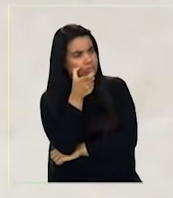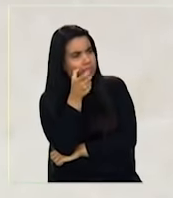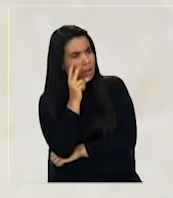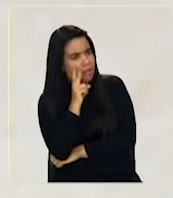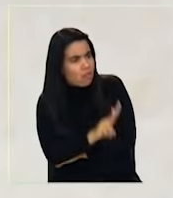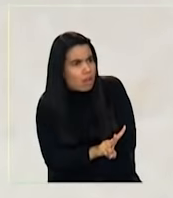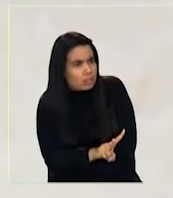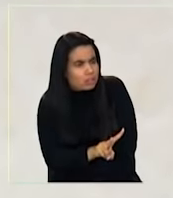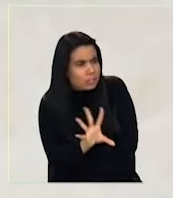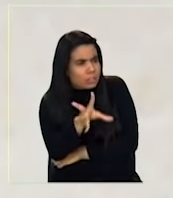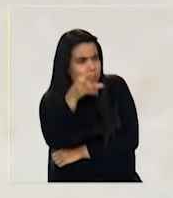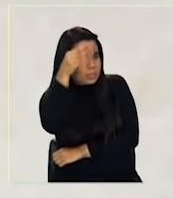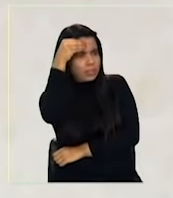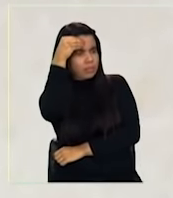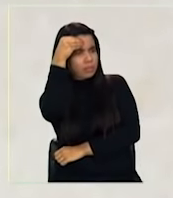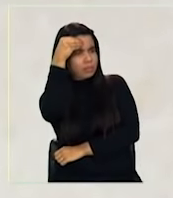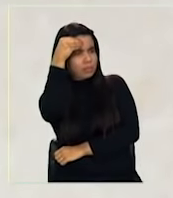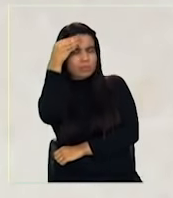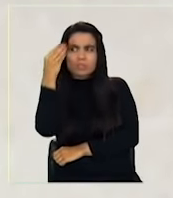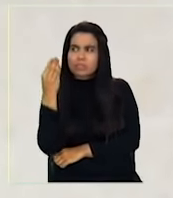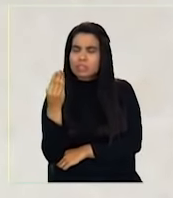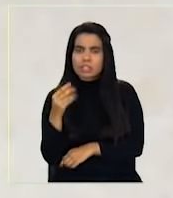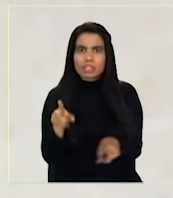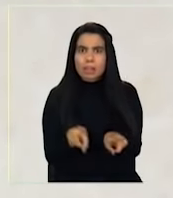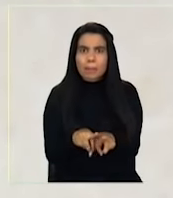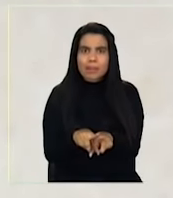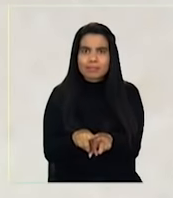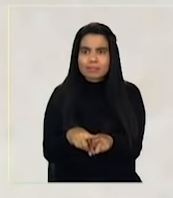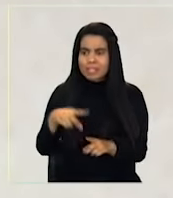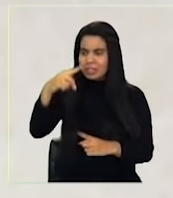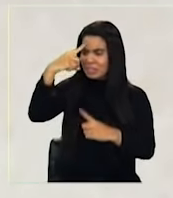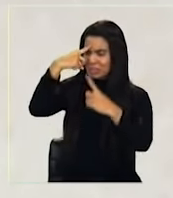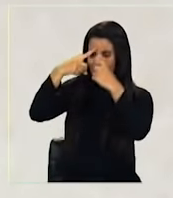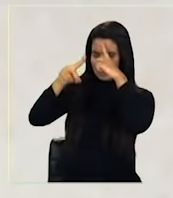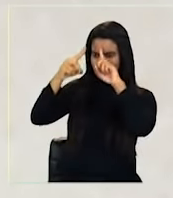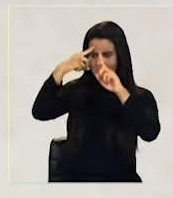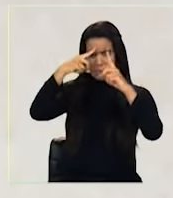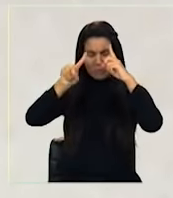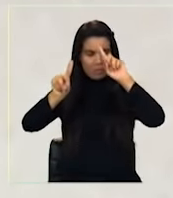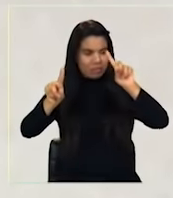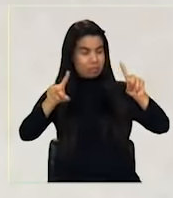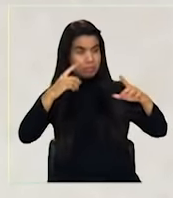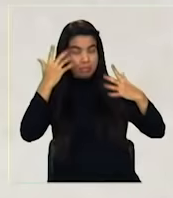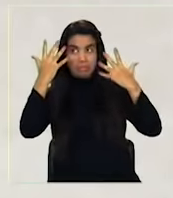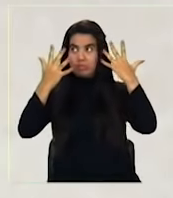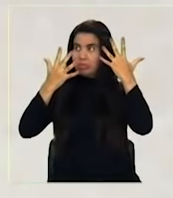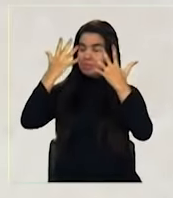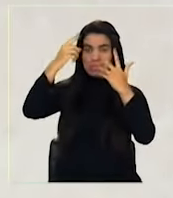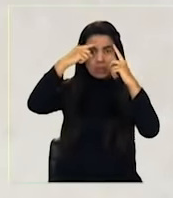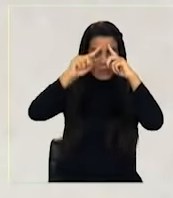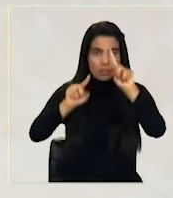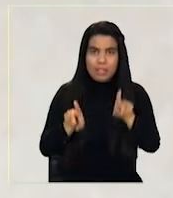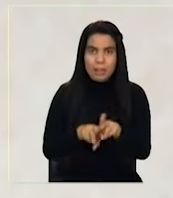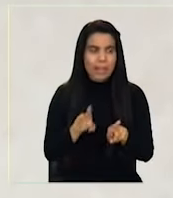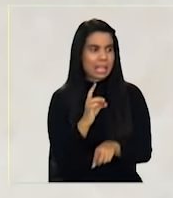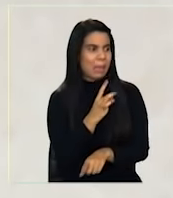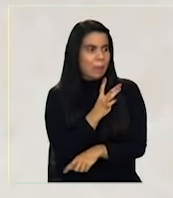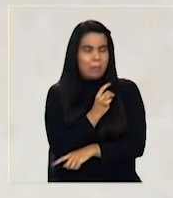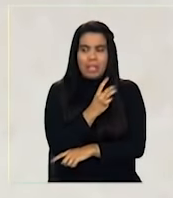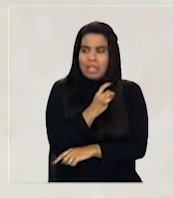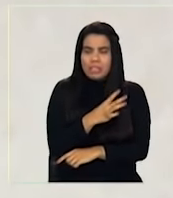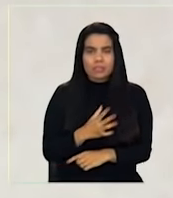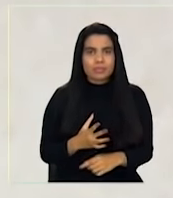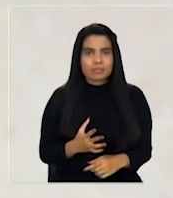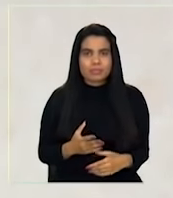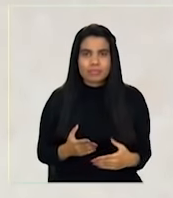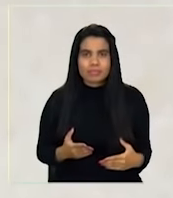quem bebe dessas palavras, também se torna cheio de dúvida, de incerteza e de medo.